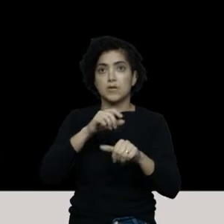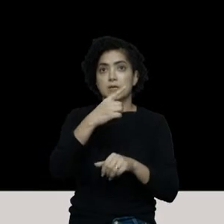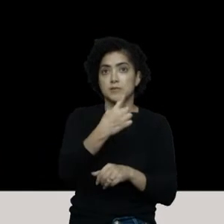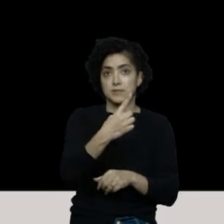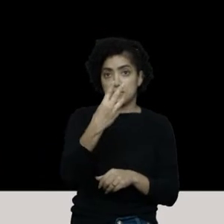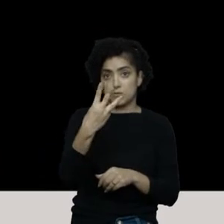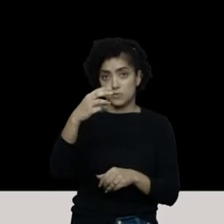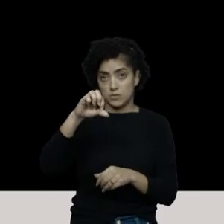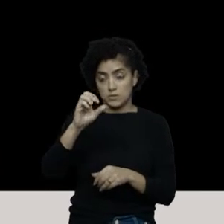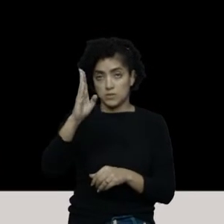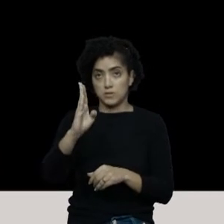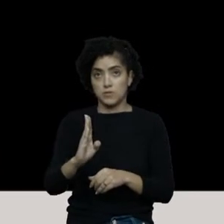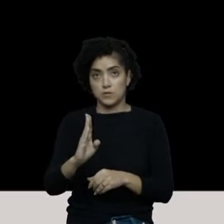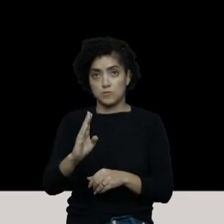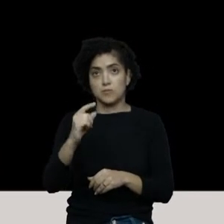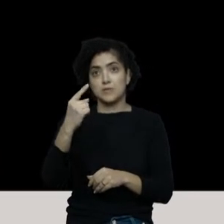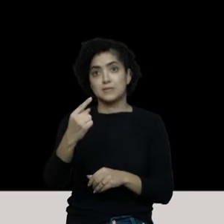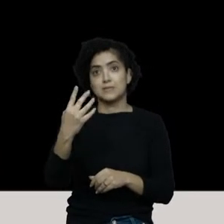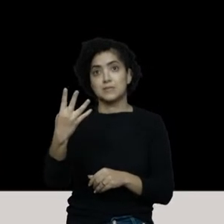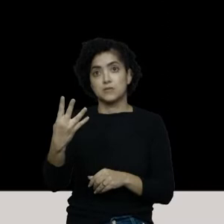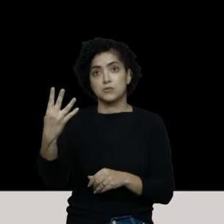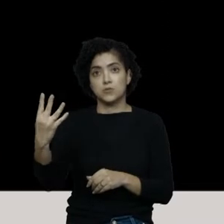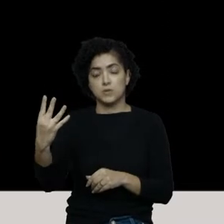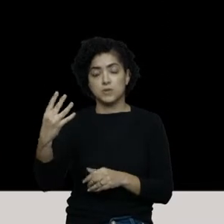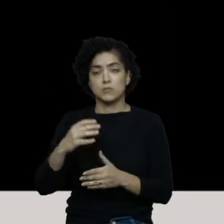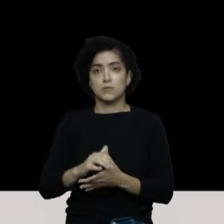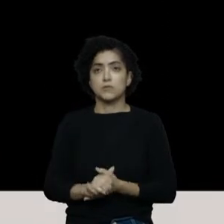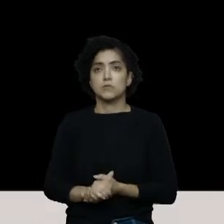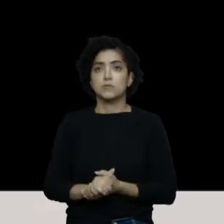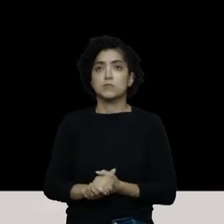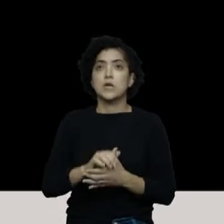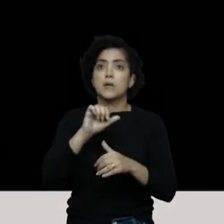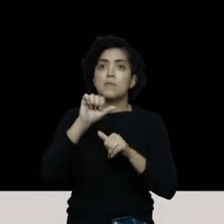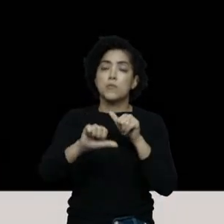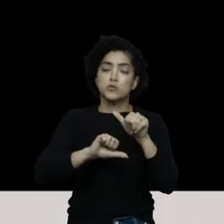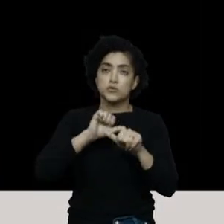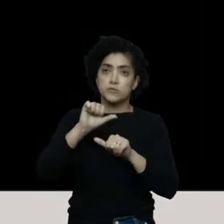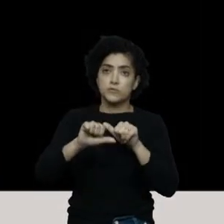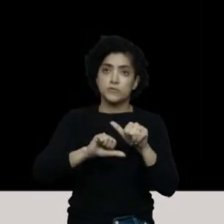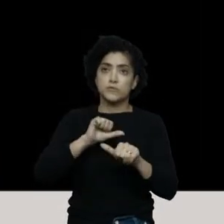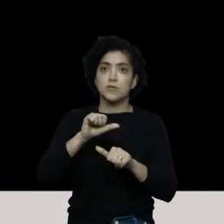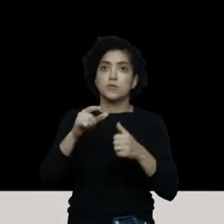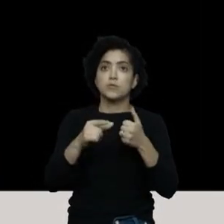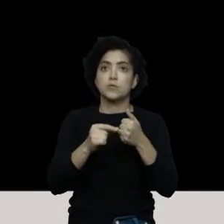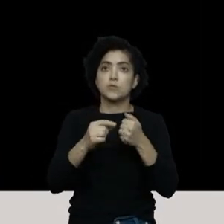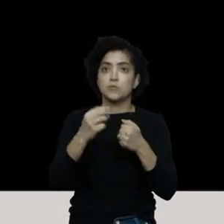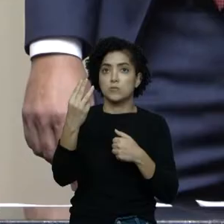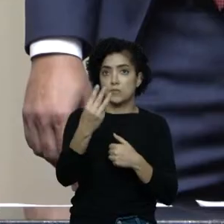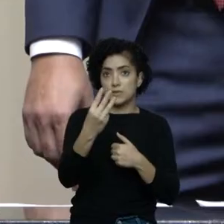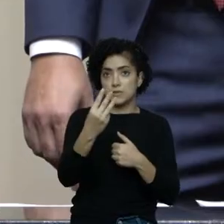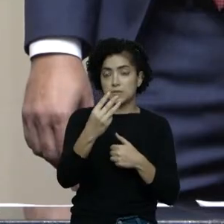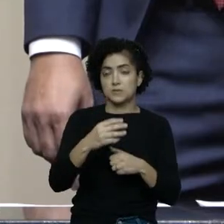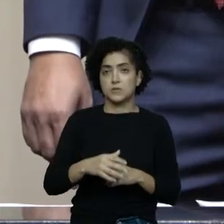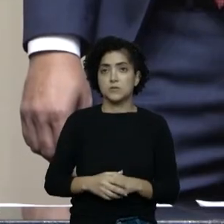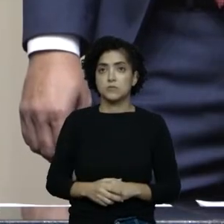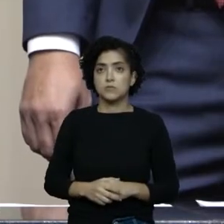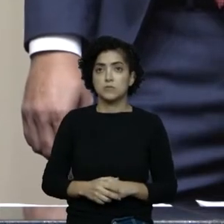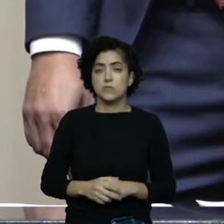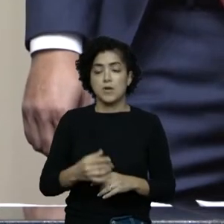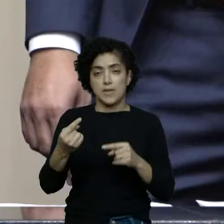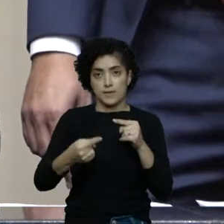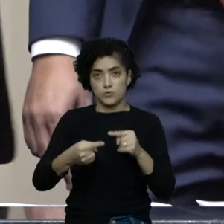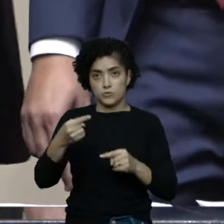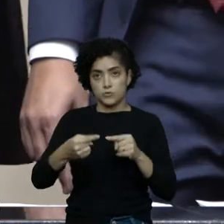139 para 144 que modifica o Artigo terceiro e